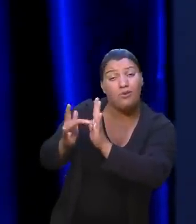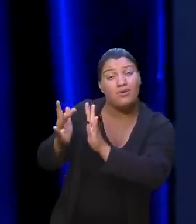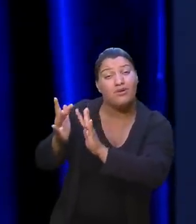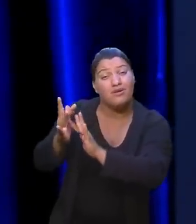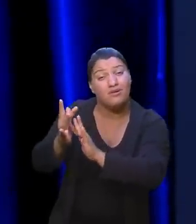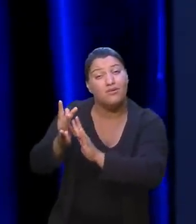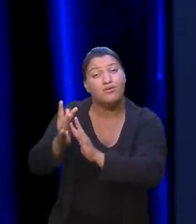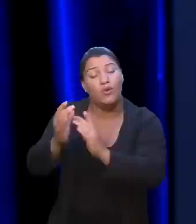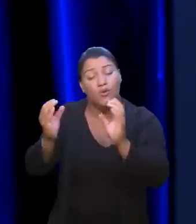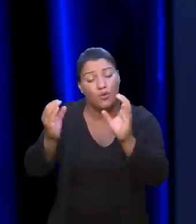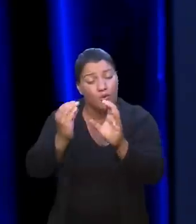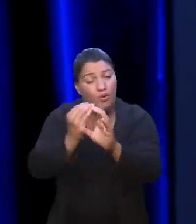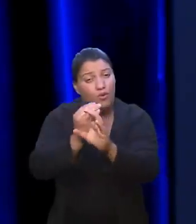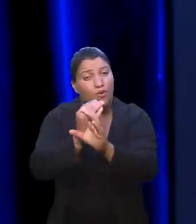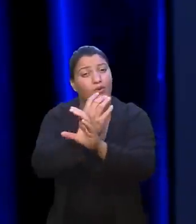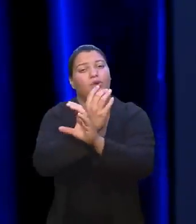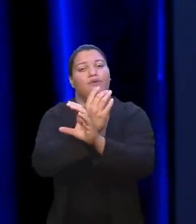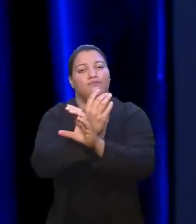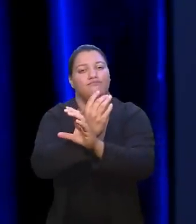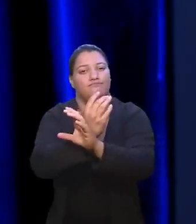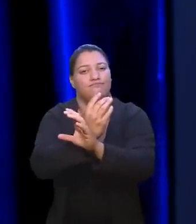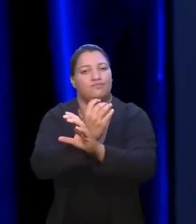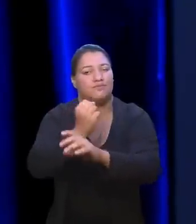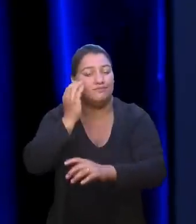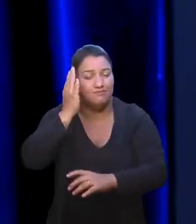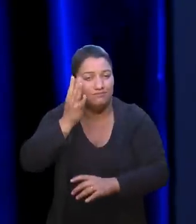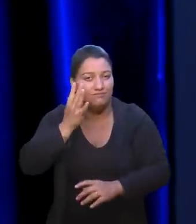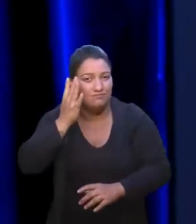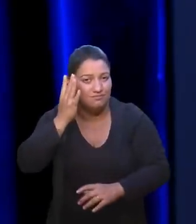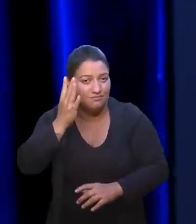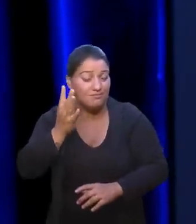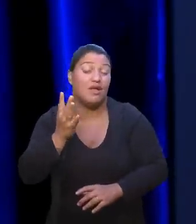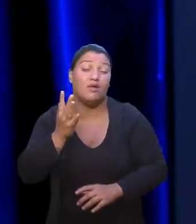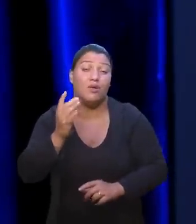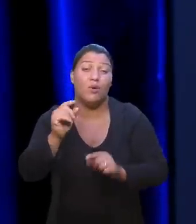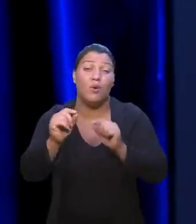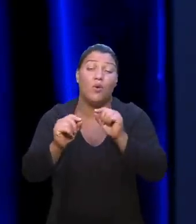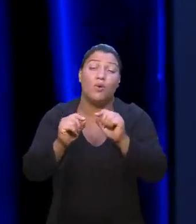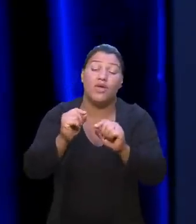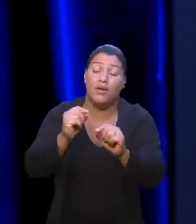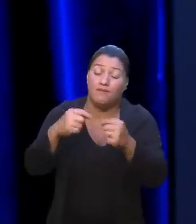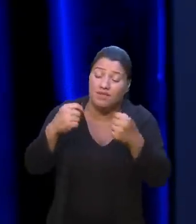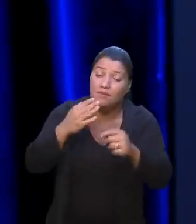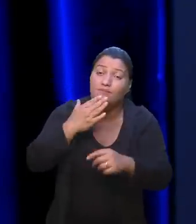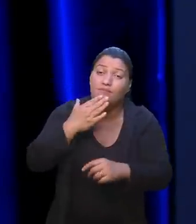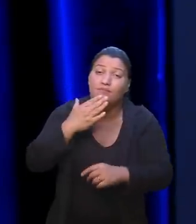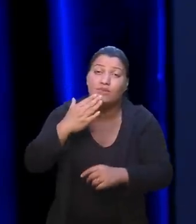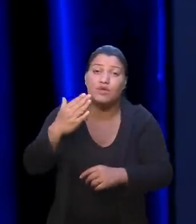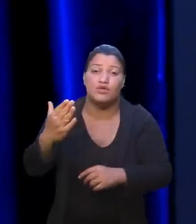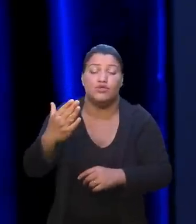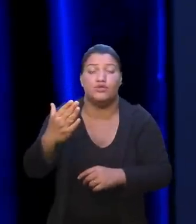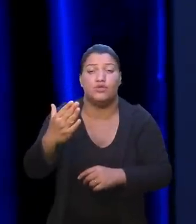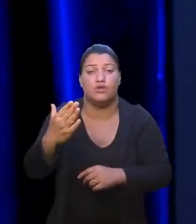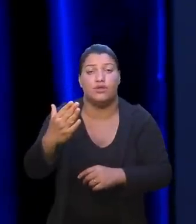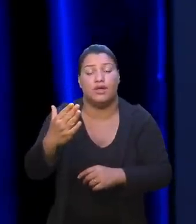concluir essa atividade, sem antes pedirmos pelos